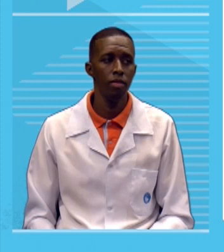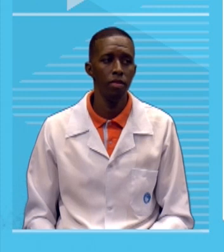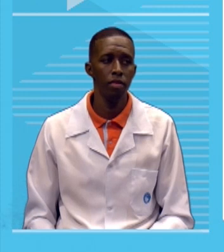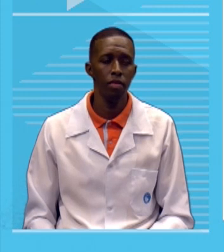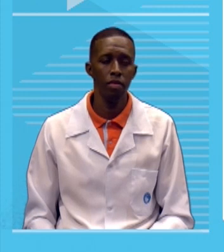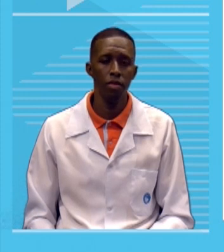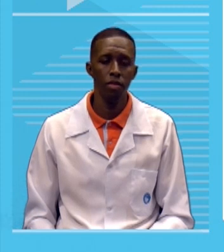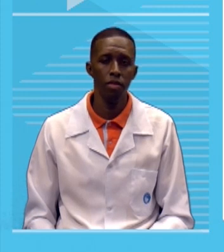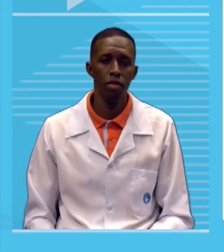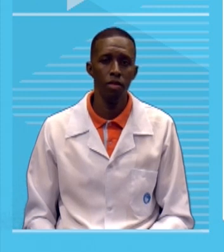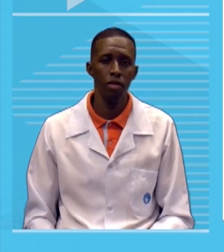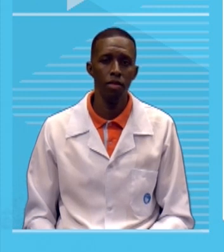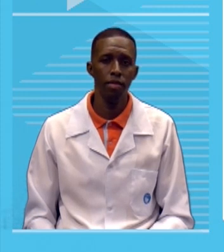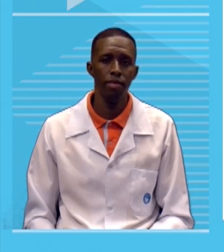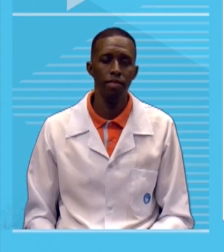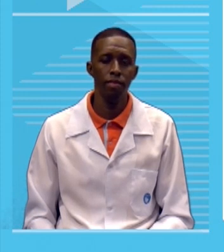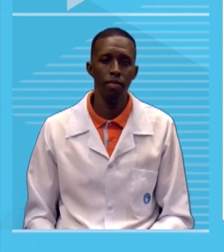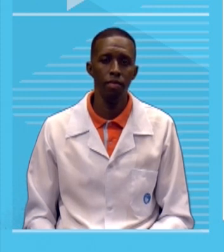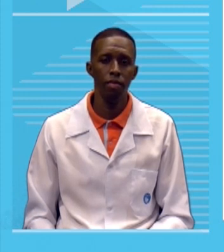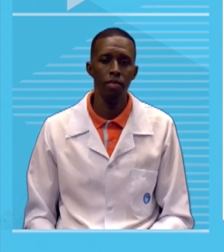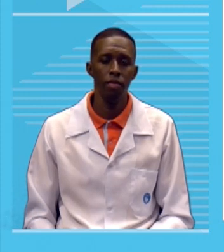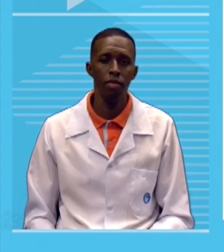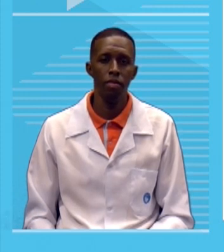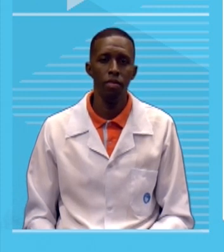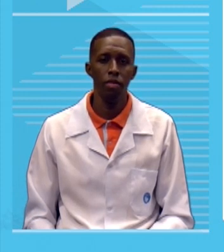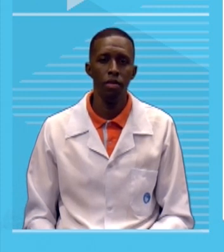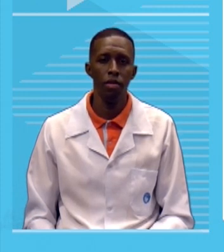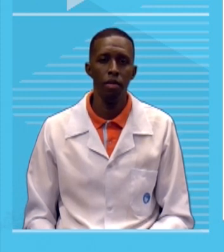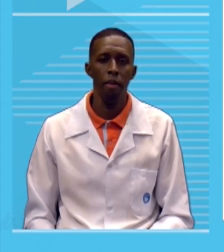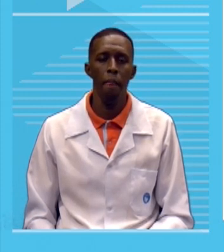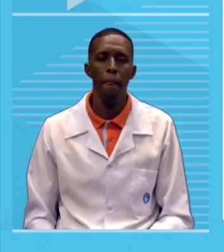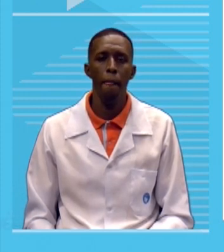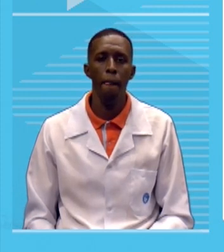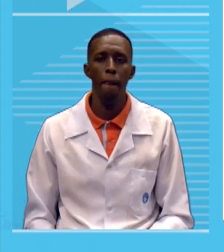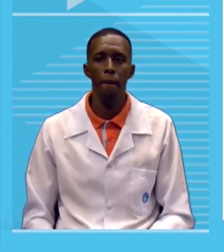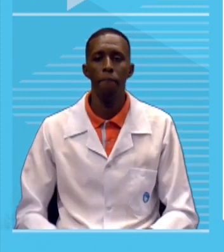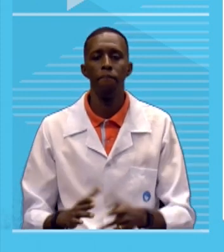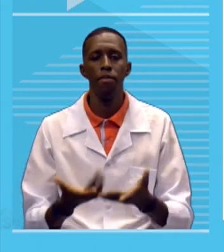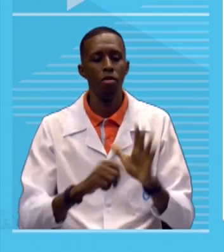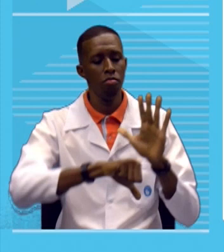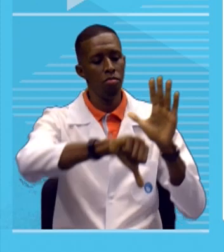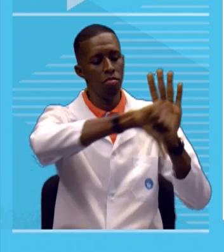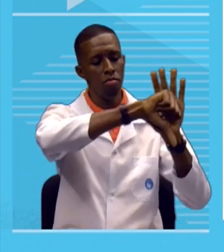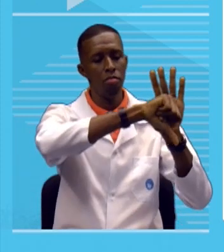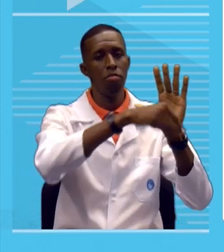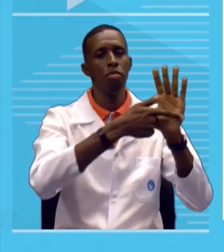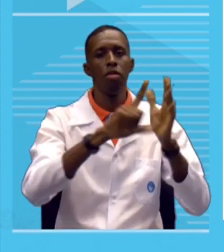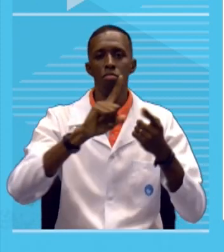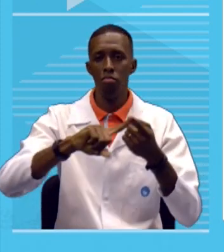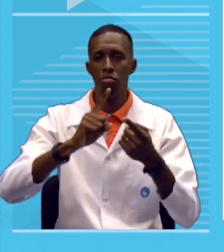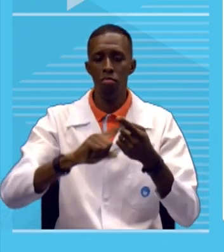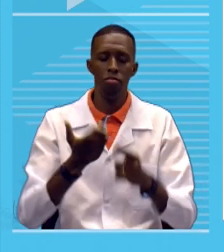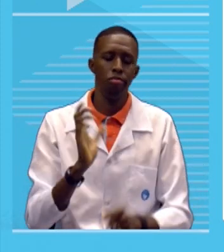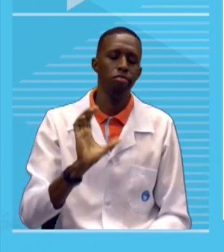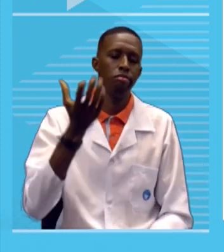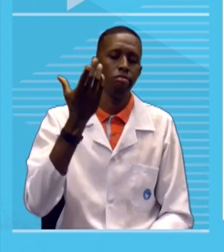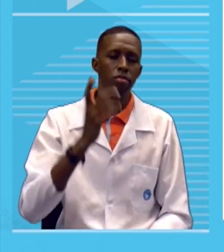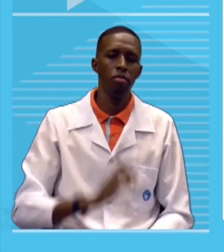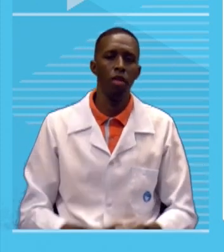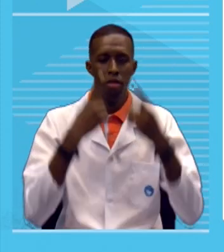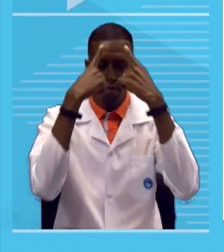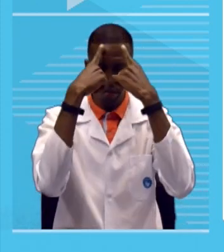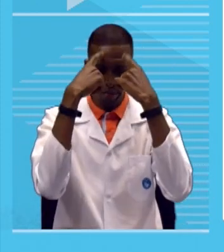o aumento da violência, do crime organizado, porque é claro, a gente entra com todo esse choque